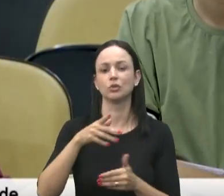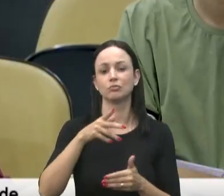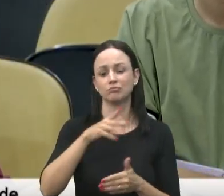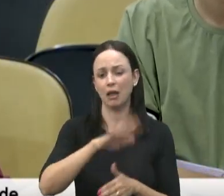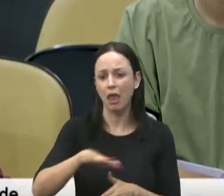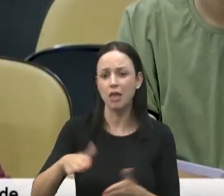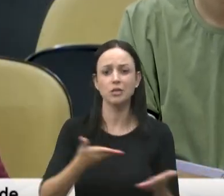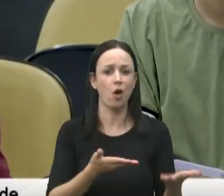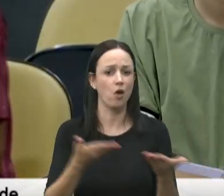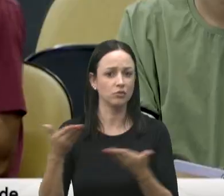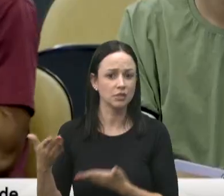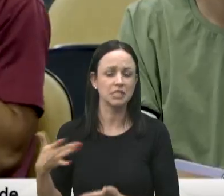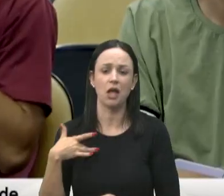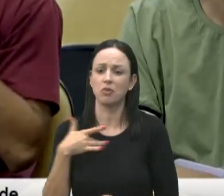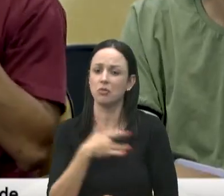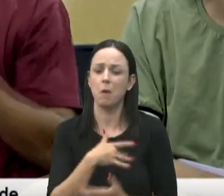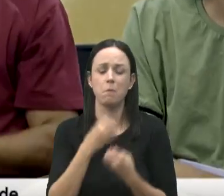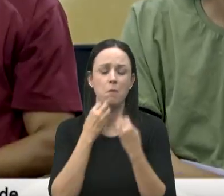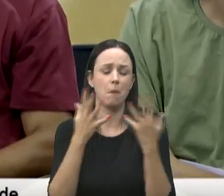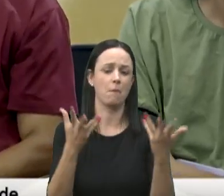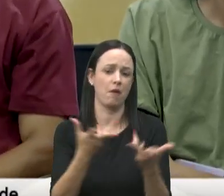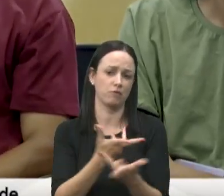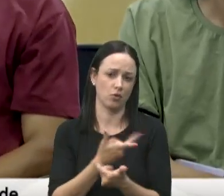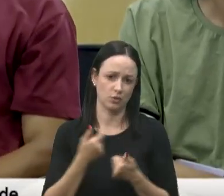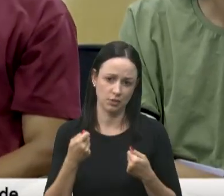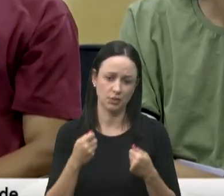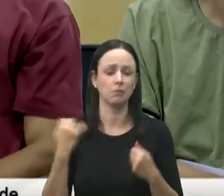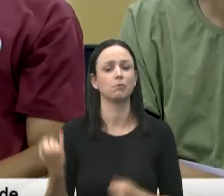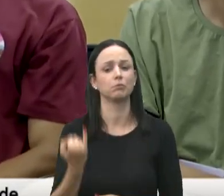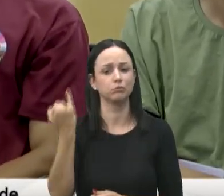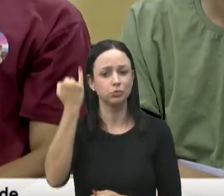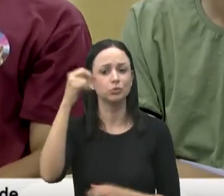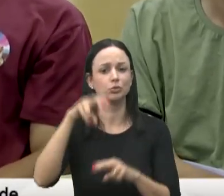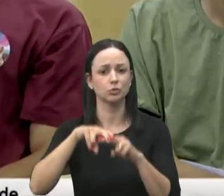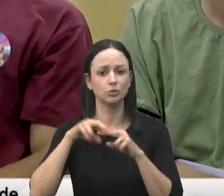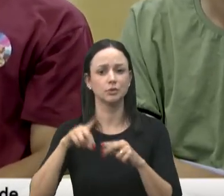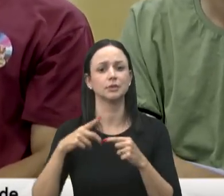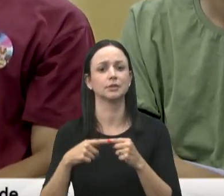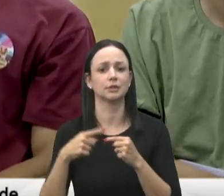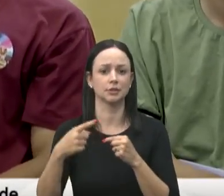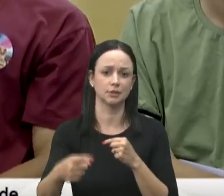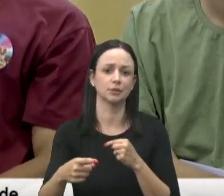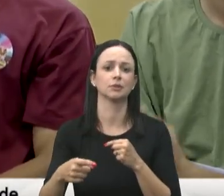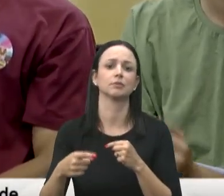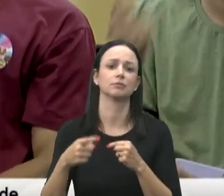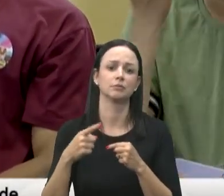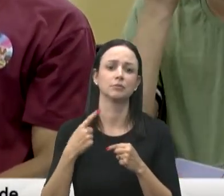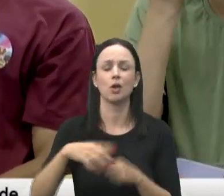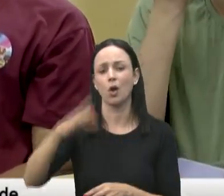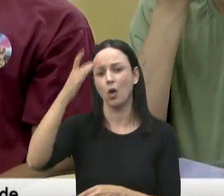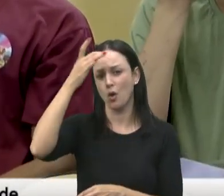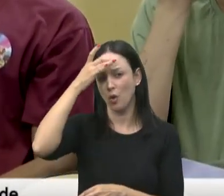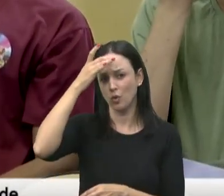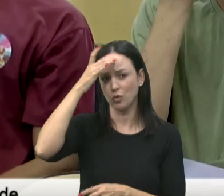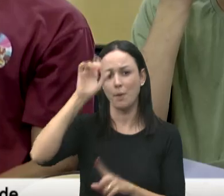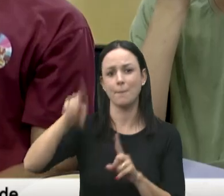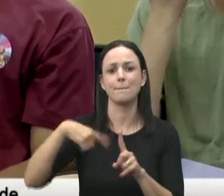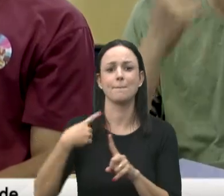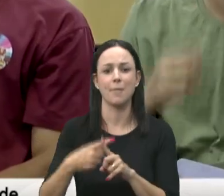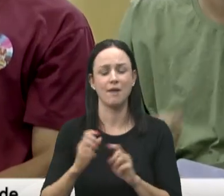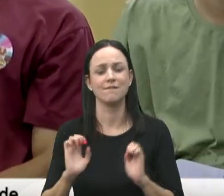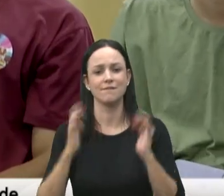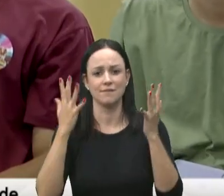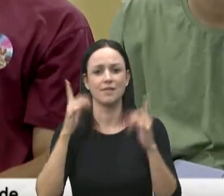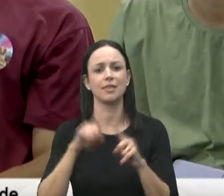festa saudável, maravilhosa, por isso da importância dessa semana, justamente para conscientização, e mais do que festa, é